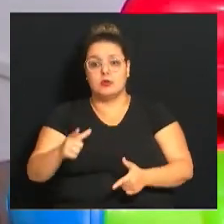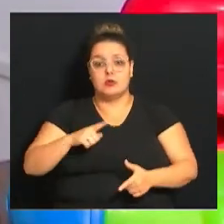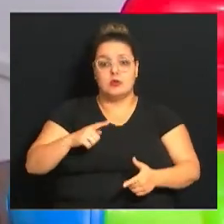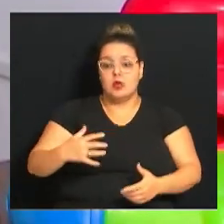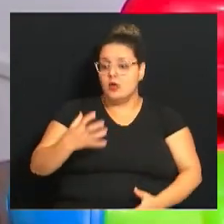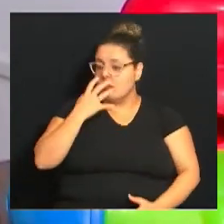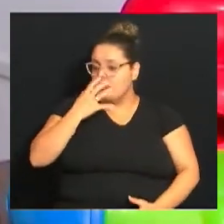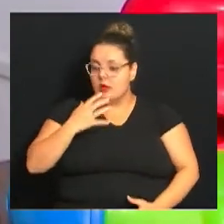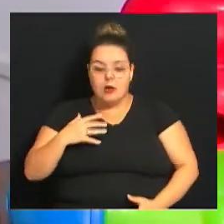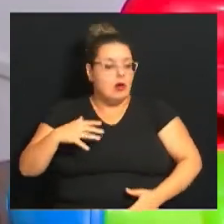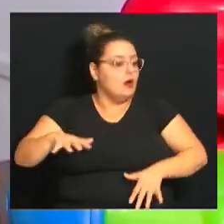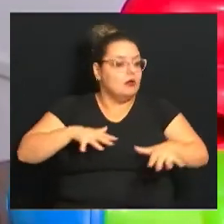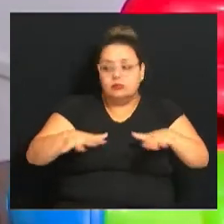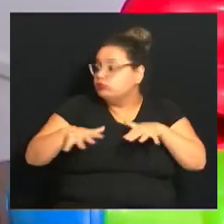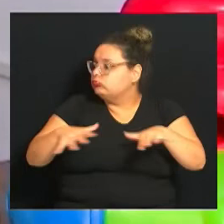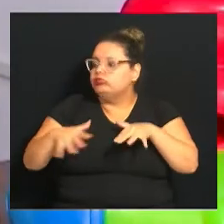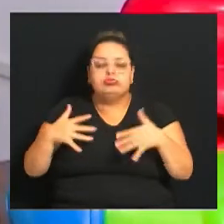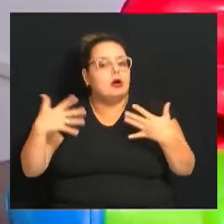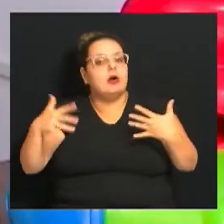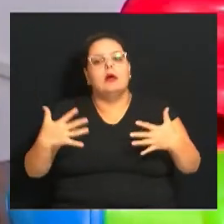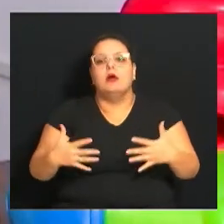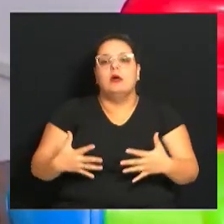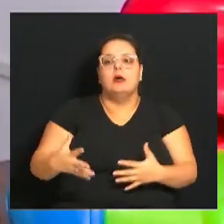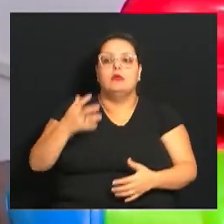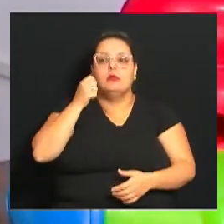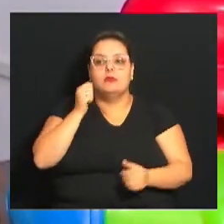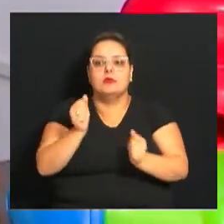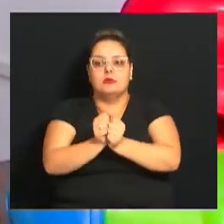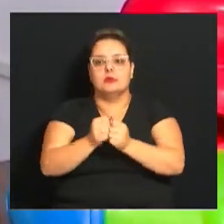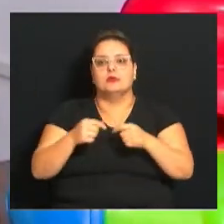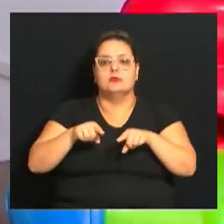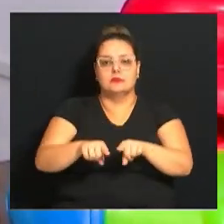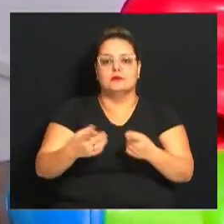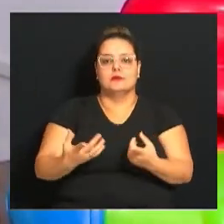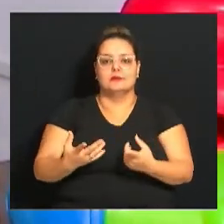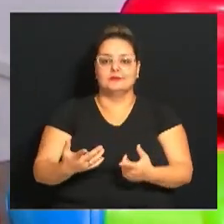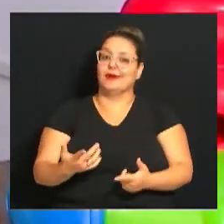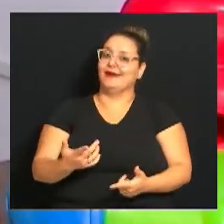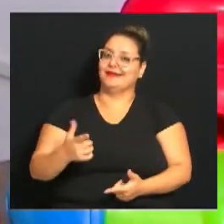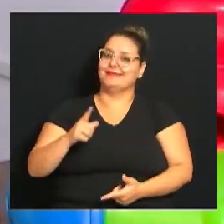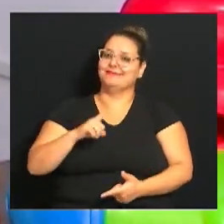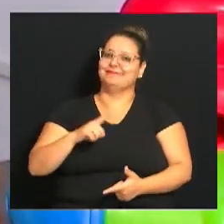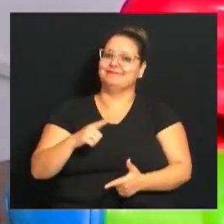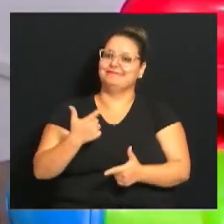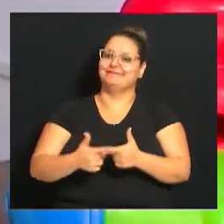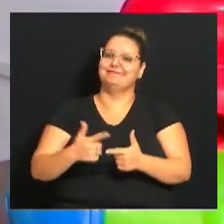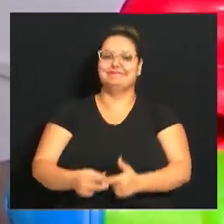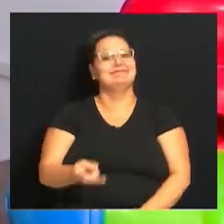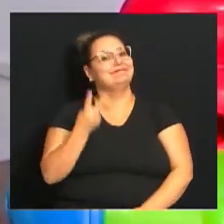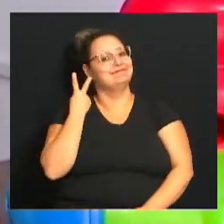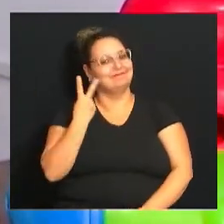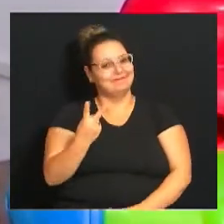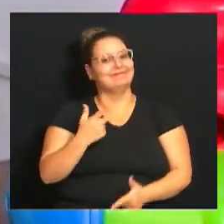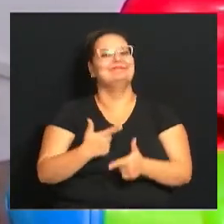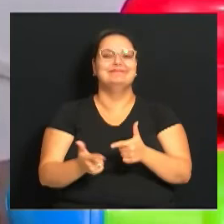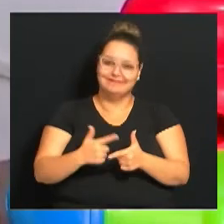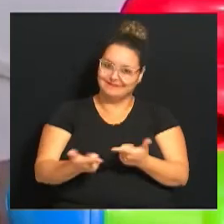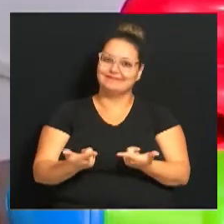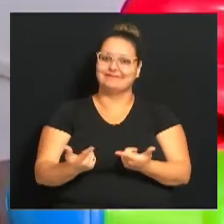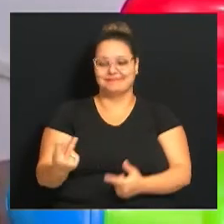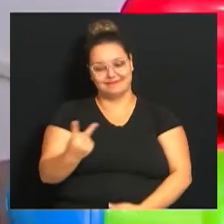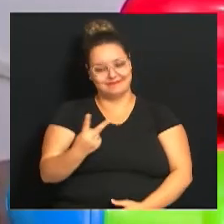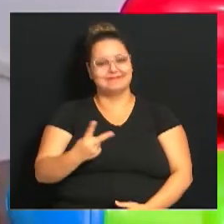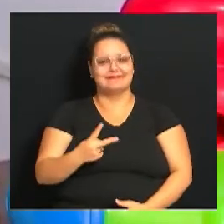muito peralta, vou comprar ou adotar outro para fazer companhia, e aí, em vez de resolver um problema, cria-se 2. Então, assim, vias de regra, todo cachorro